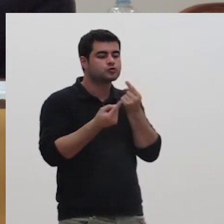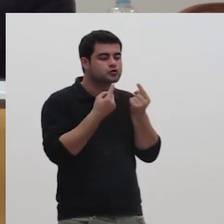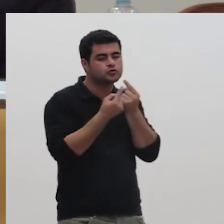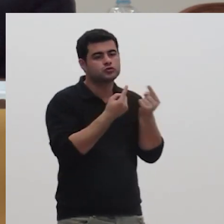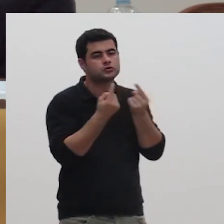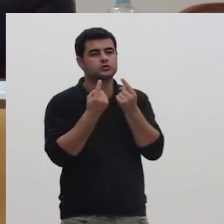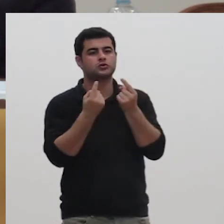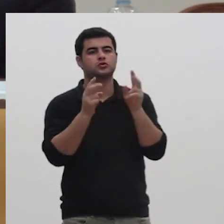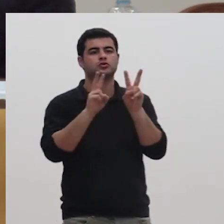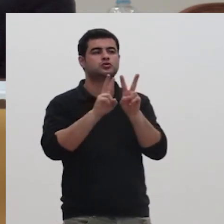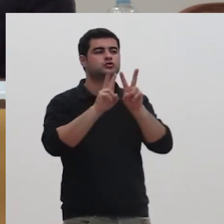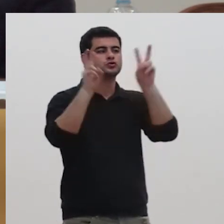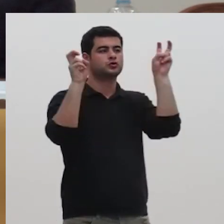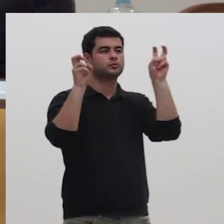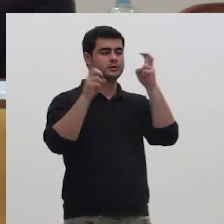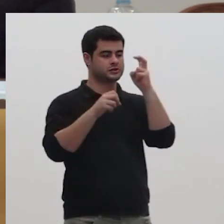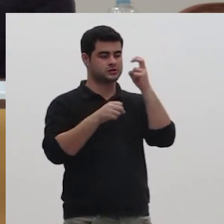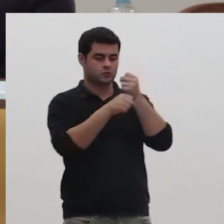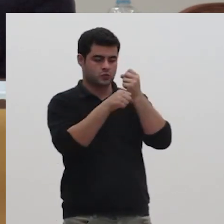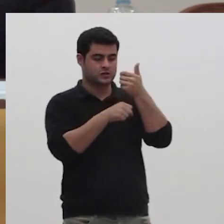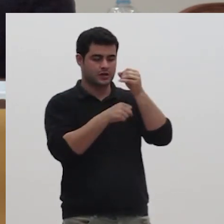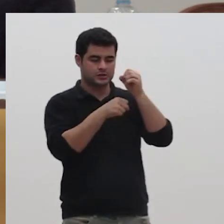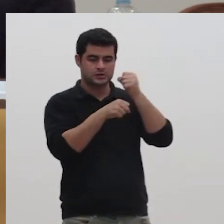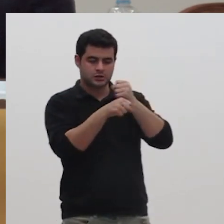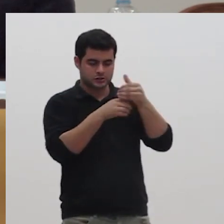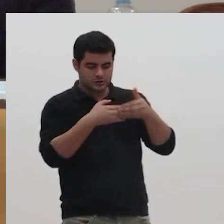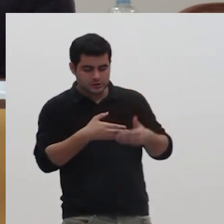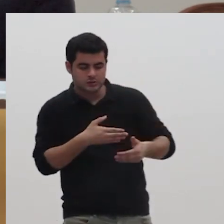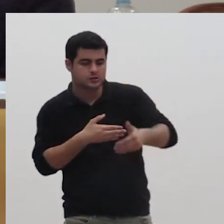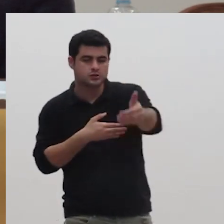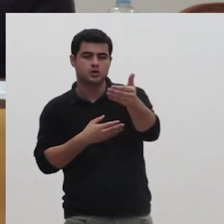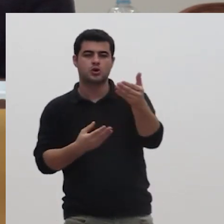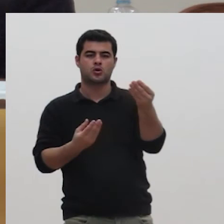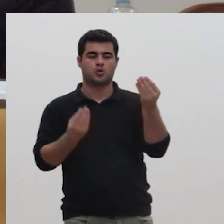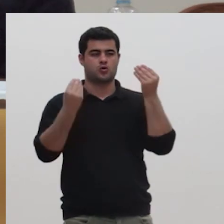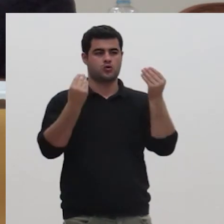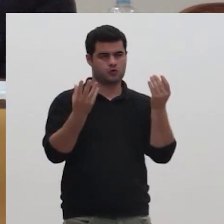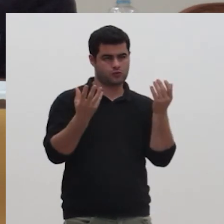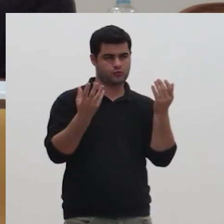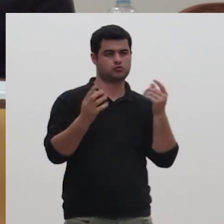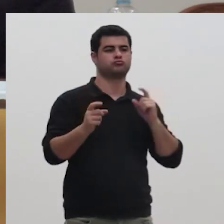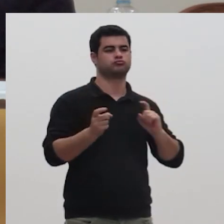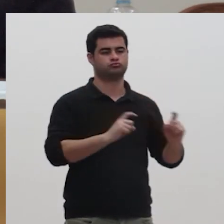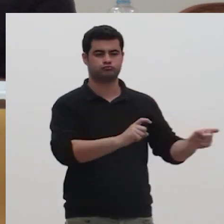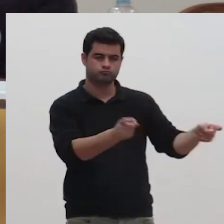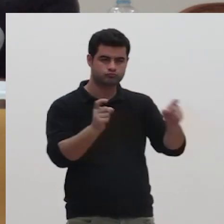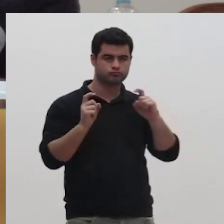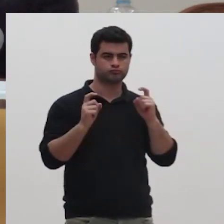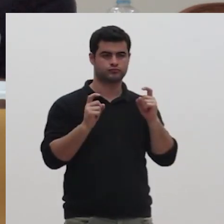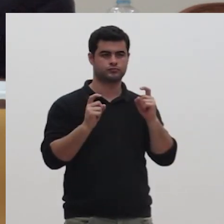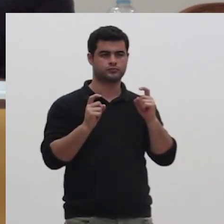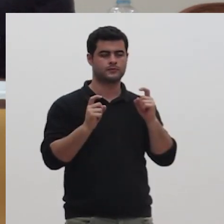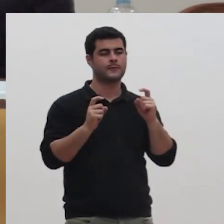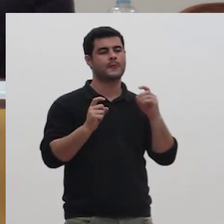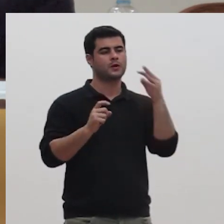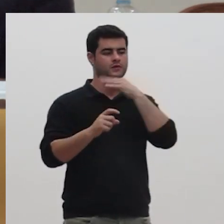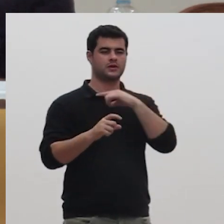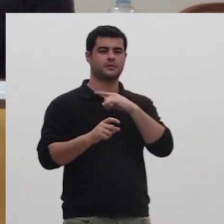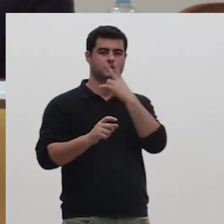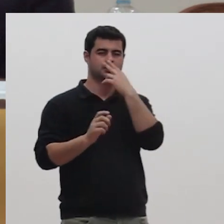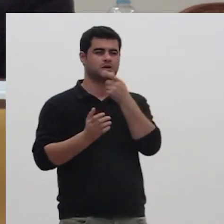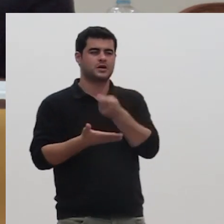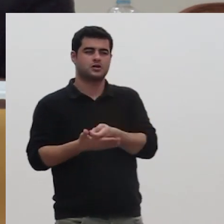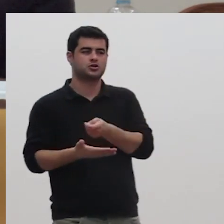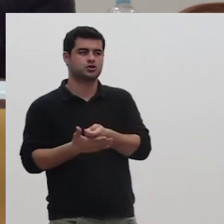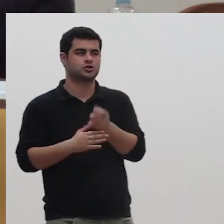institucional para os próximos 5 e 10 anos, que, aliás, também o PDI tem sido feito, é uma exigência formal, que a gente tem o Plano de